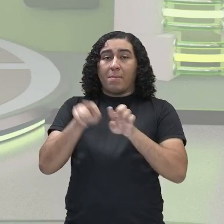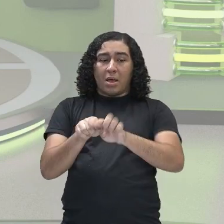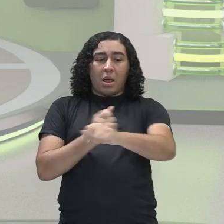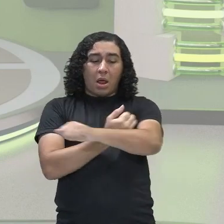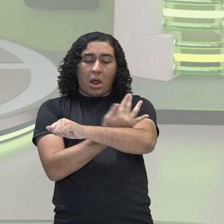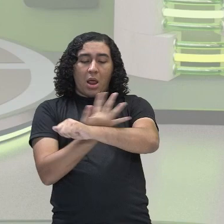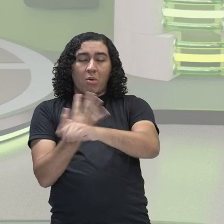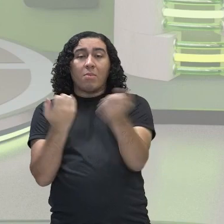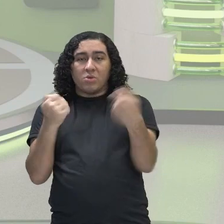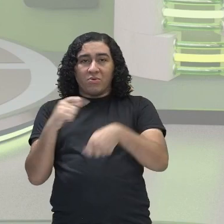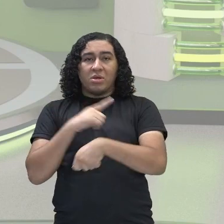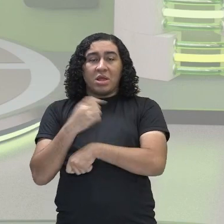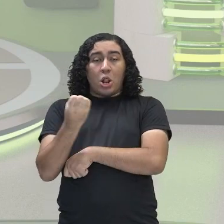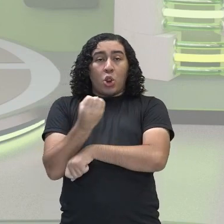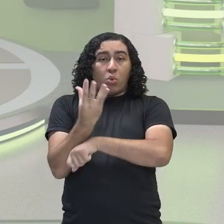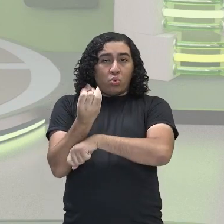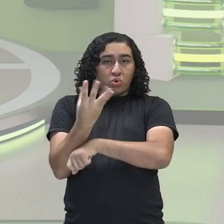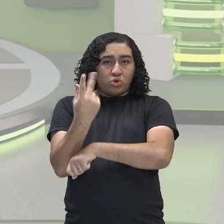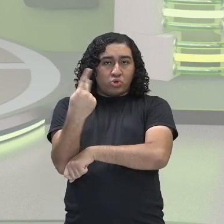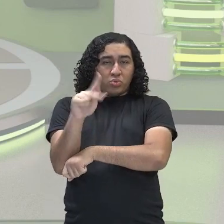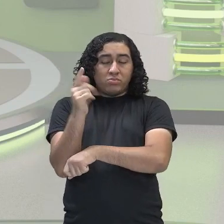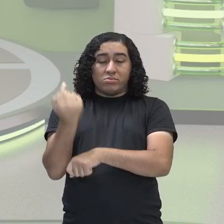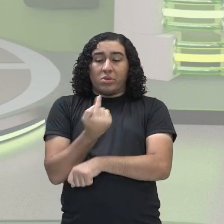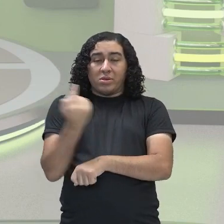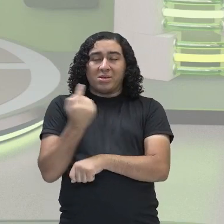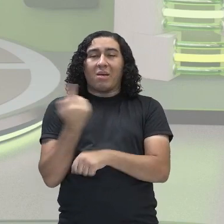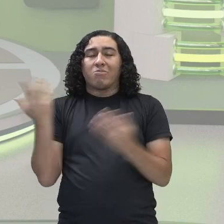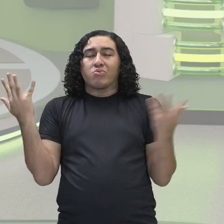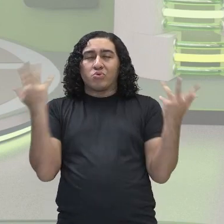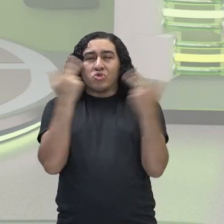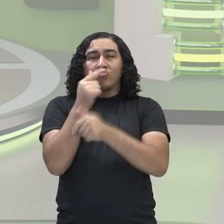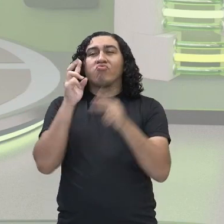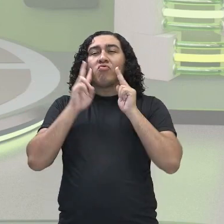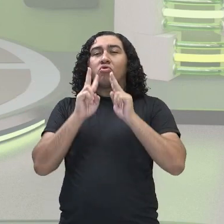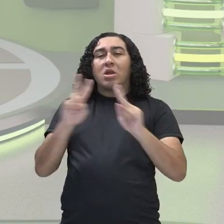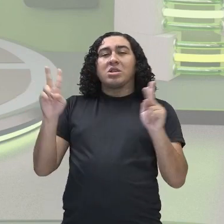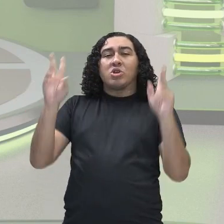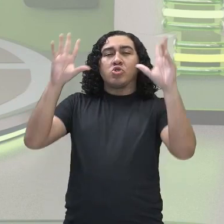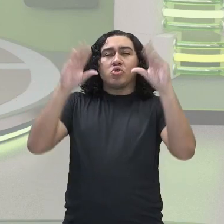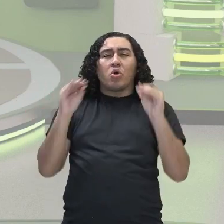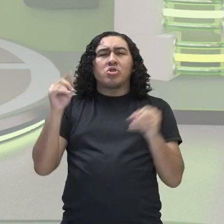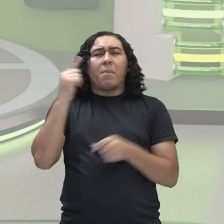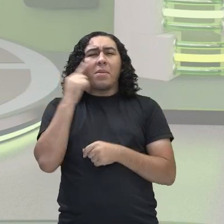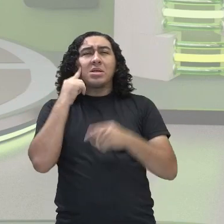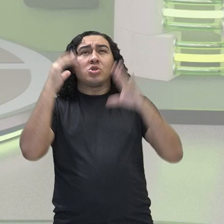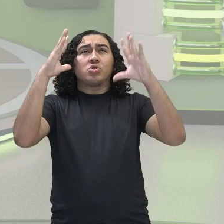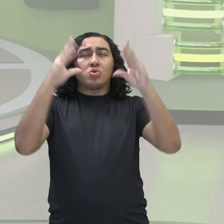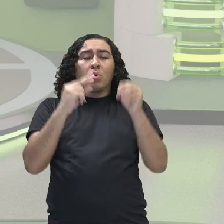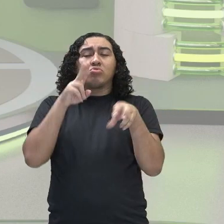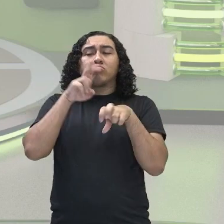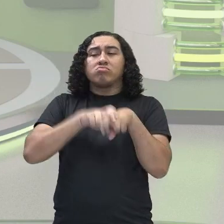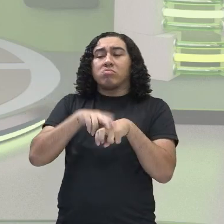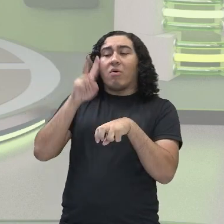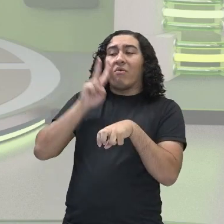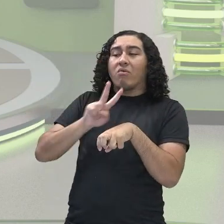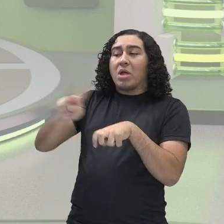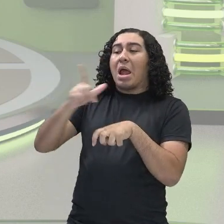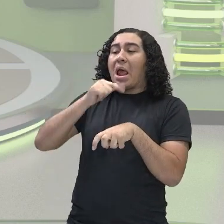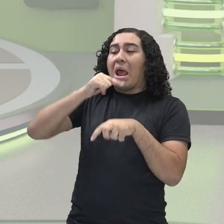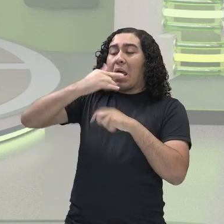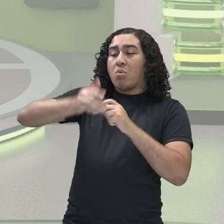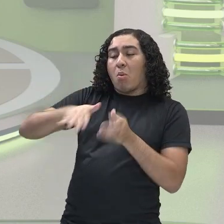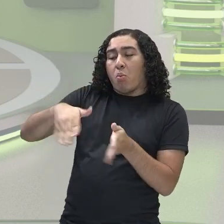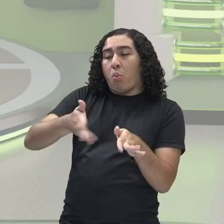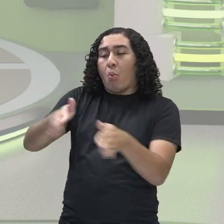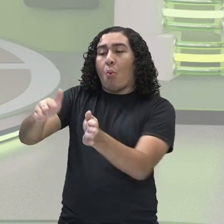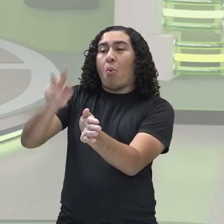são capazes de fazer, né, esse efeito e é muito bonito observar. Imagina, né, numa noite observando ali o mar, numa praia e